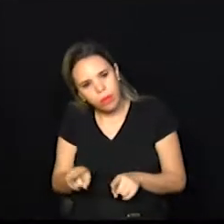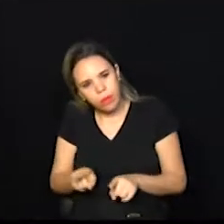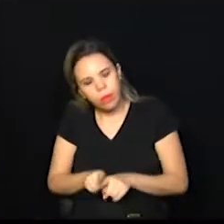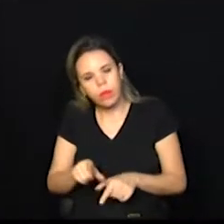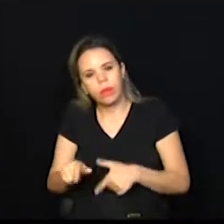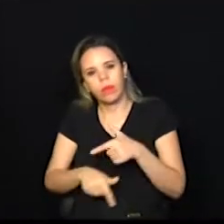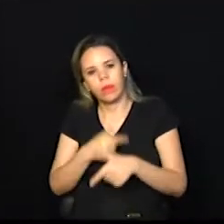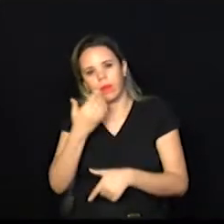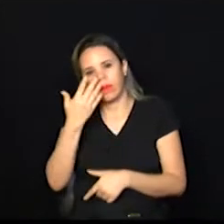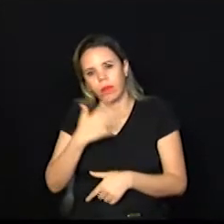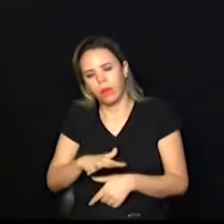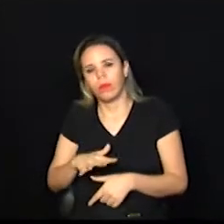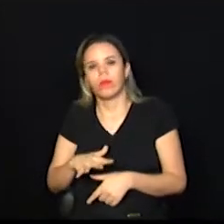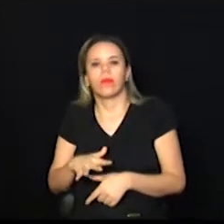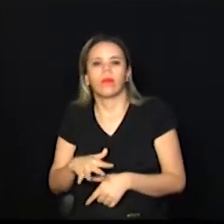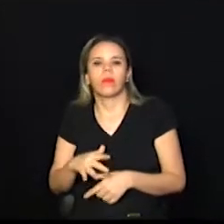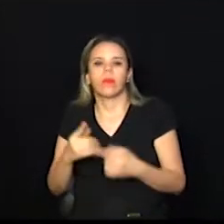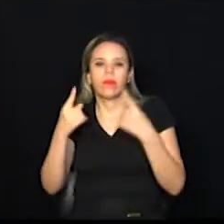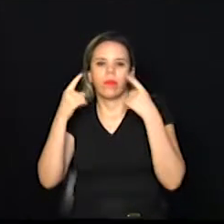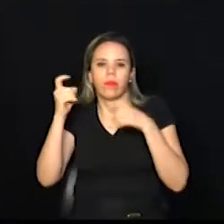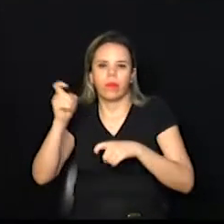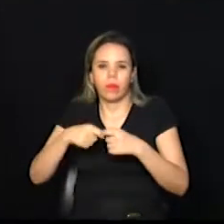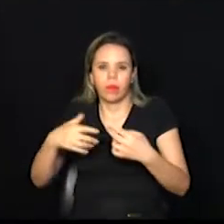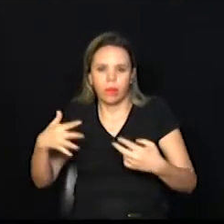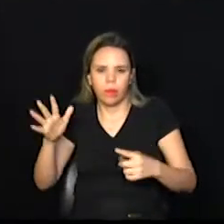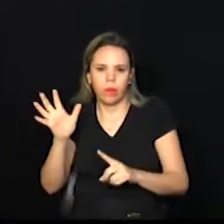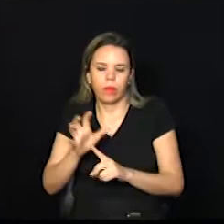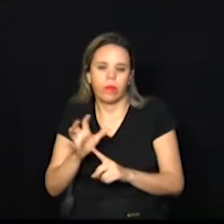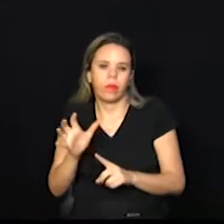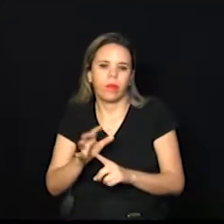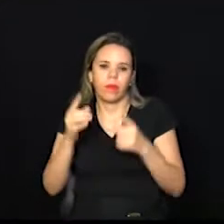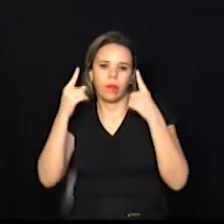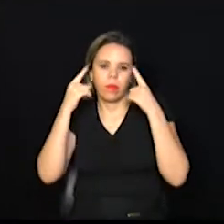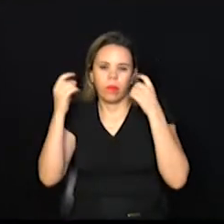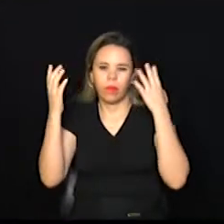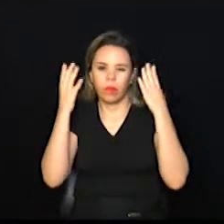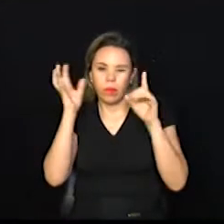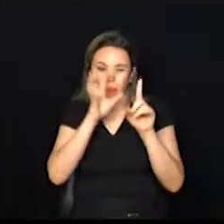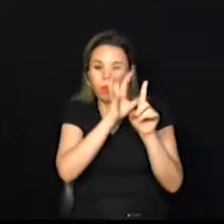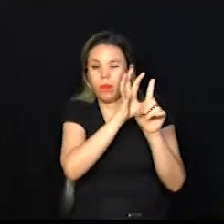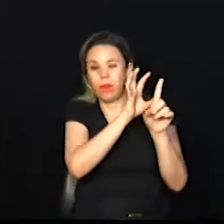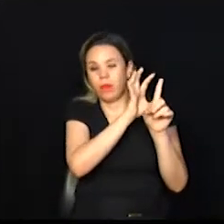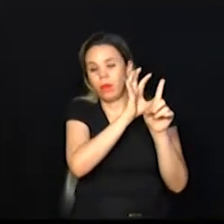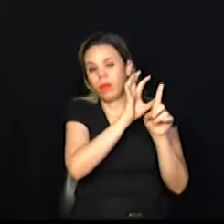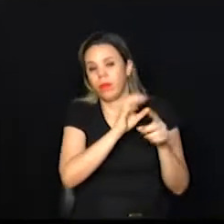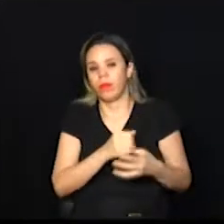a mendicância, a violência sexual e a violência psicológica.